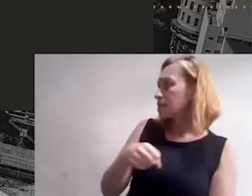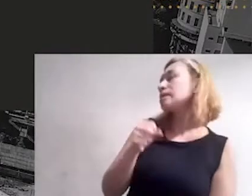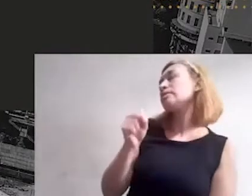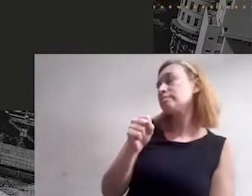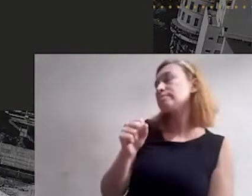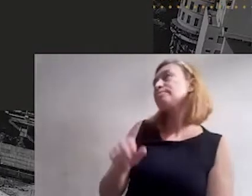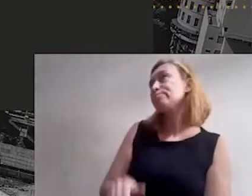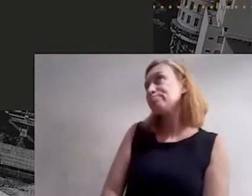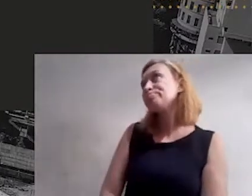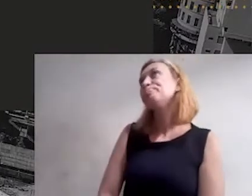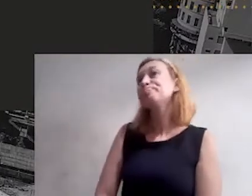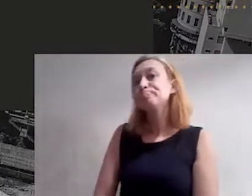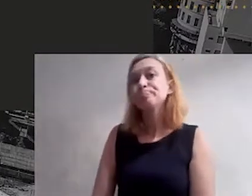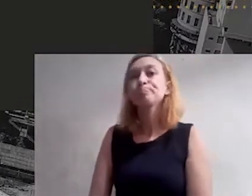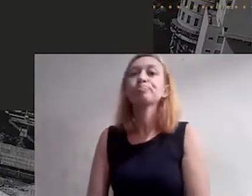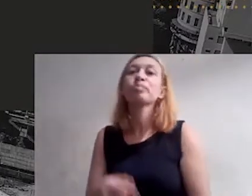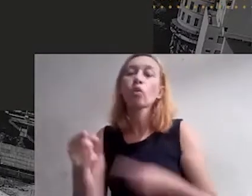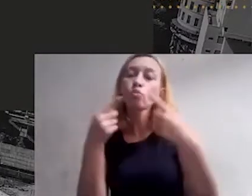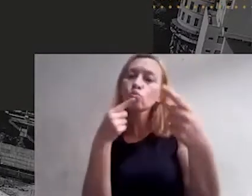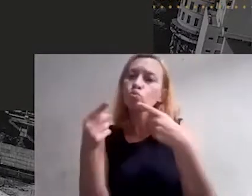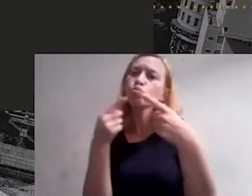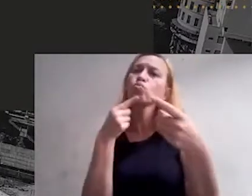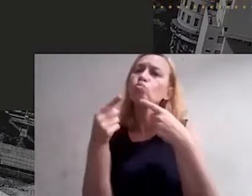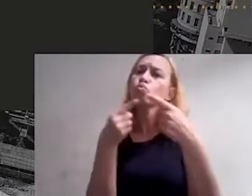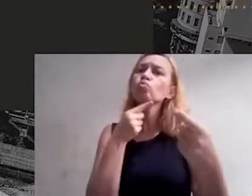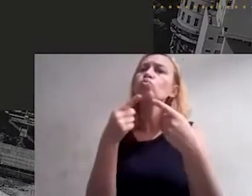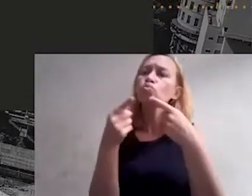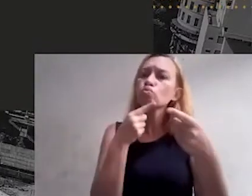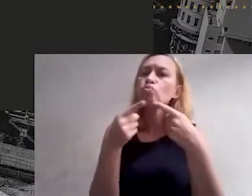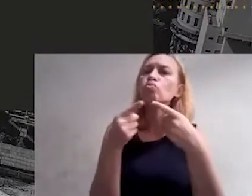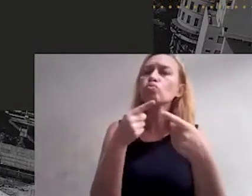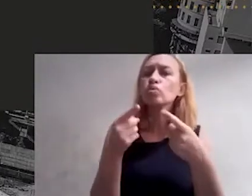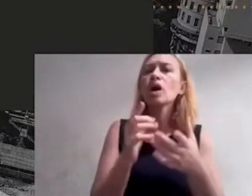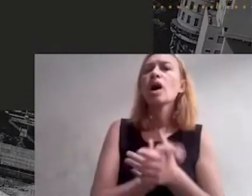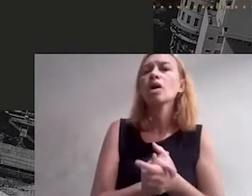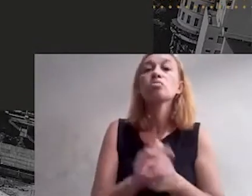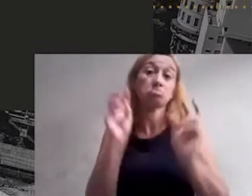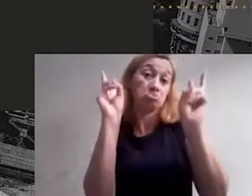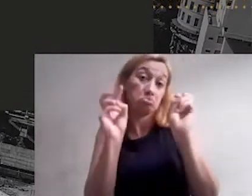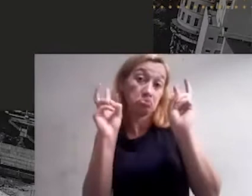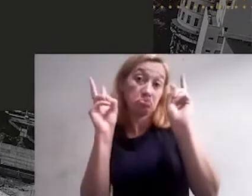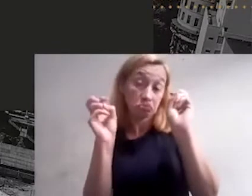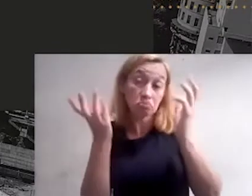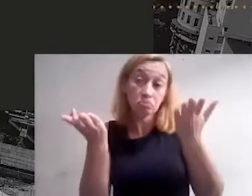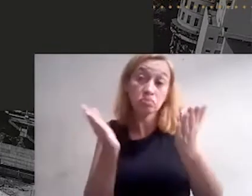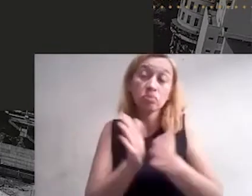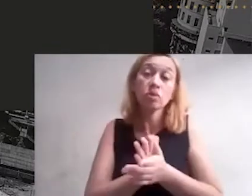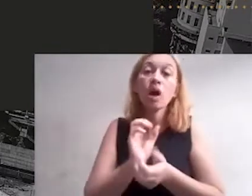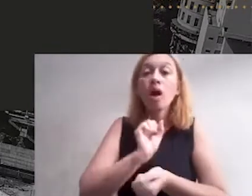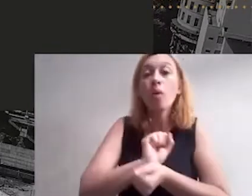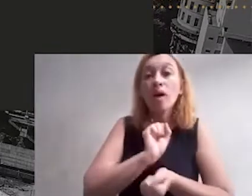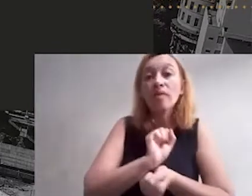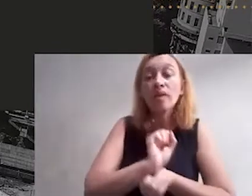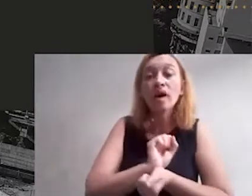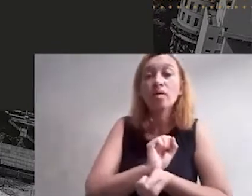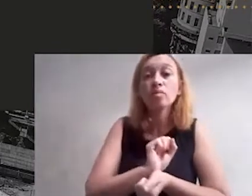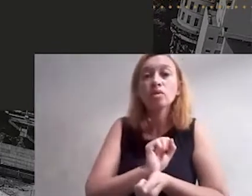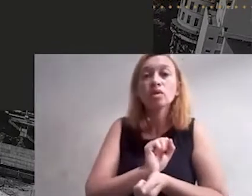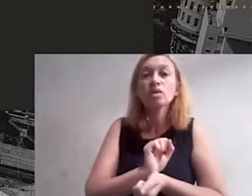um diálogo sobre isso e esperamos que isso venha a